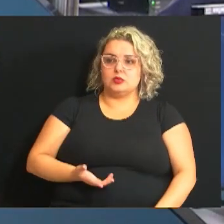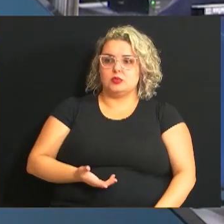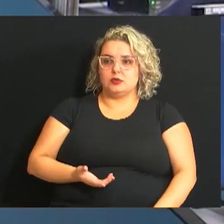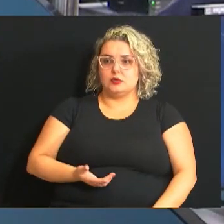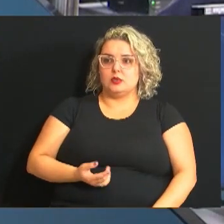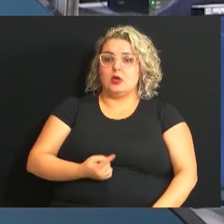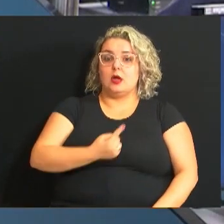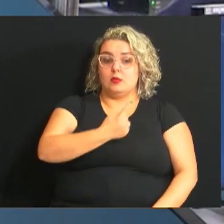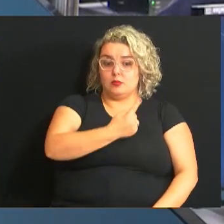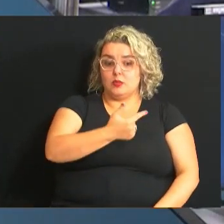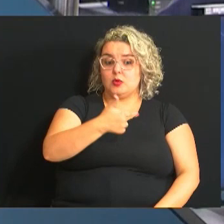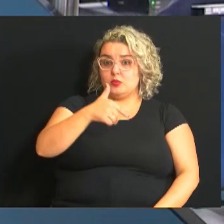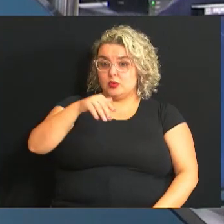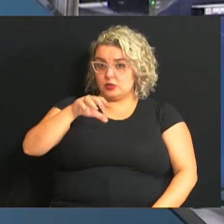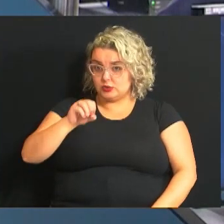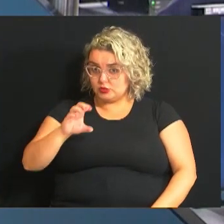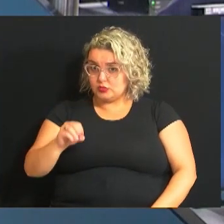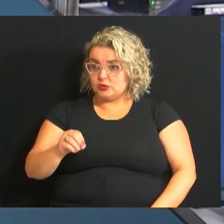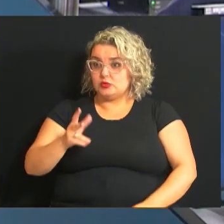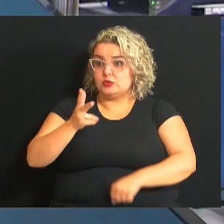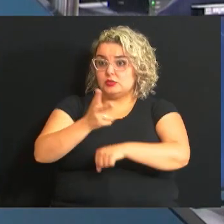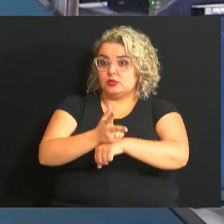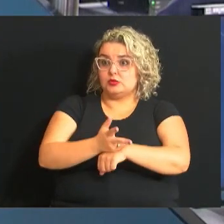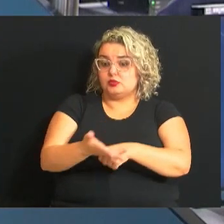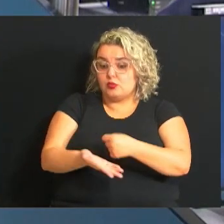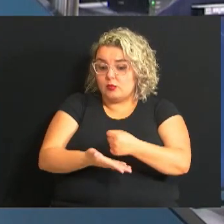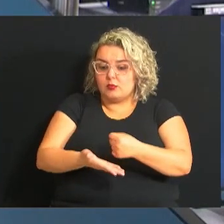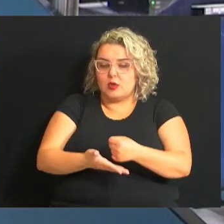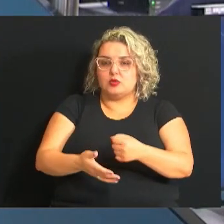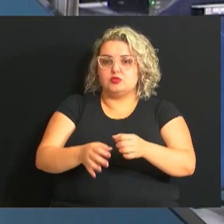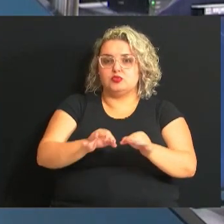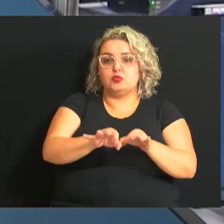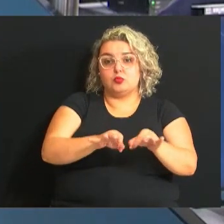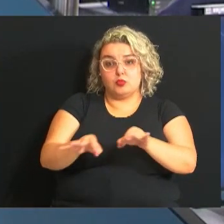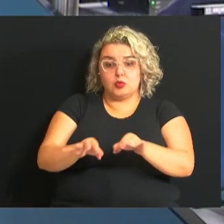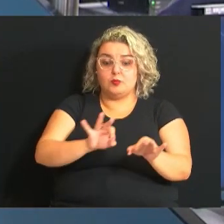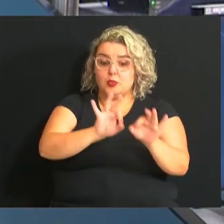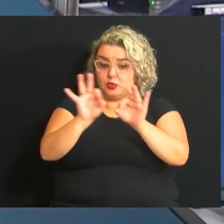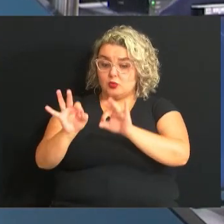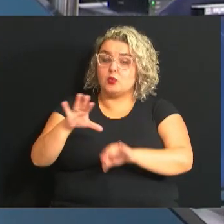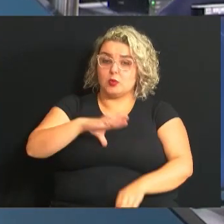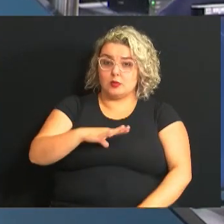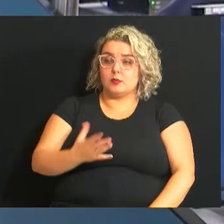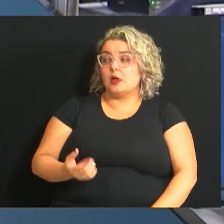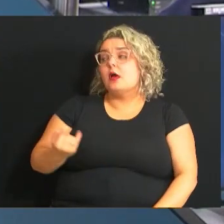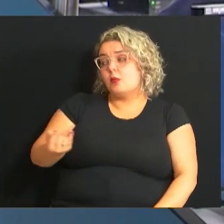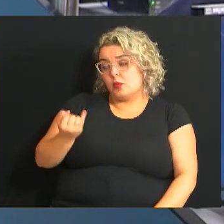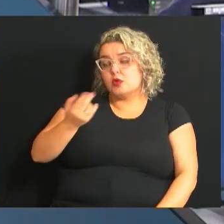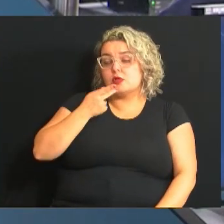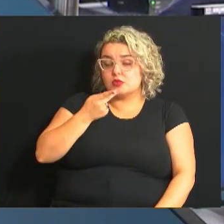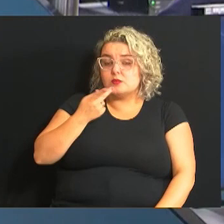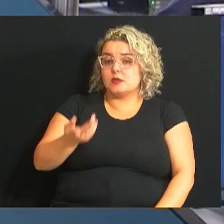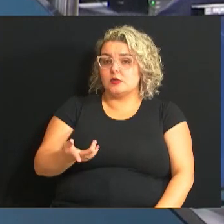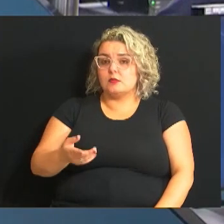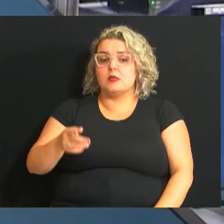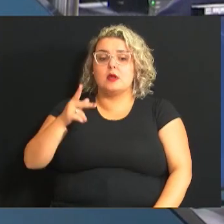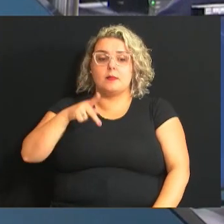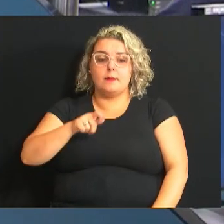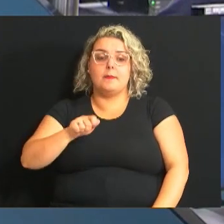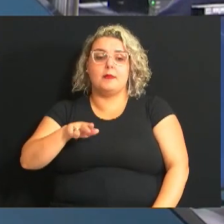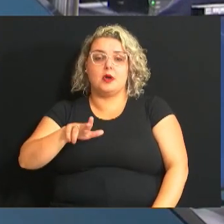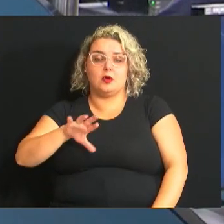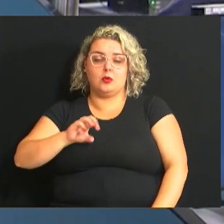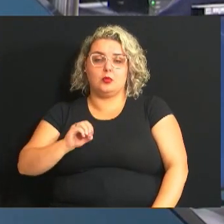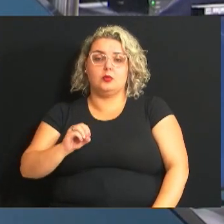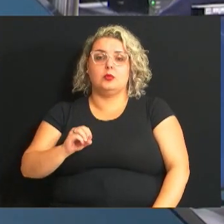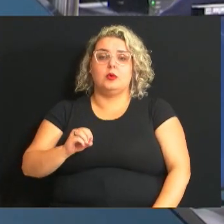1.200 câmeras, no mínimo, no programa Monitora Campinas. E é importante isso que você falou também, né, Paulo? Porque a região nobre,